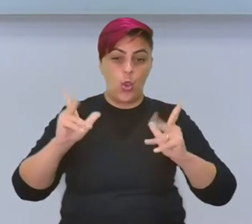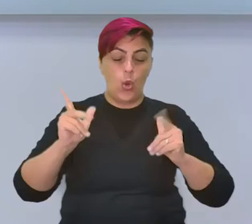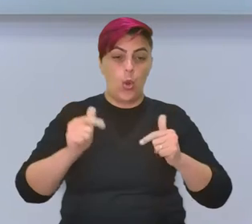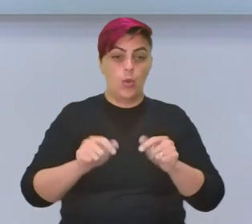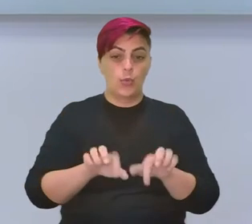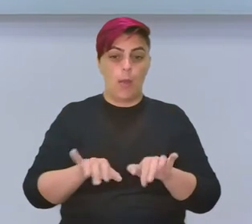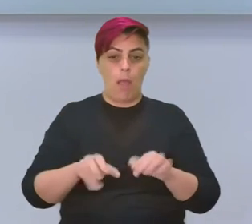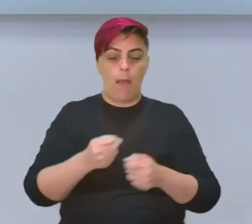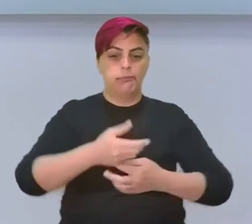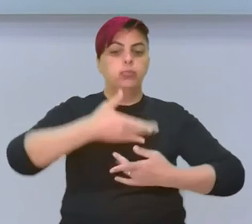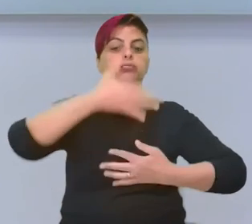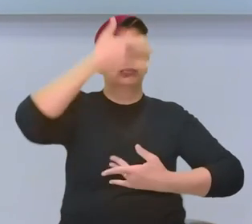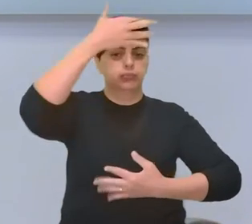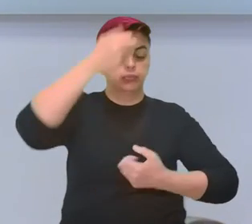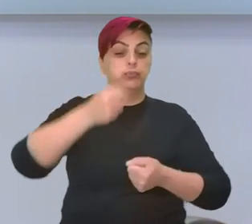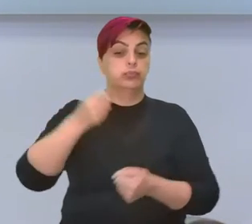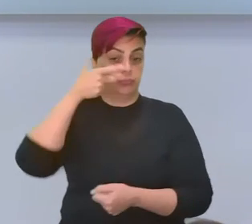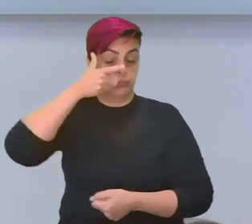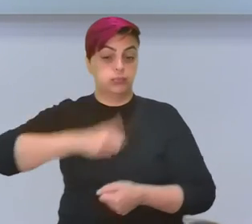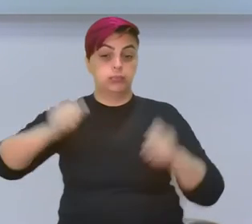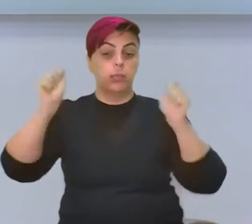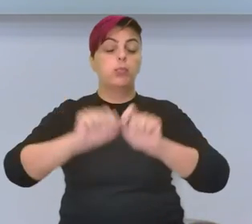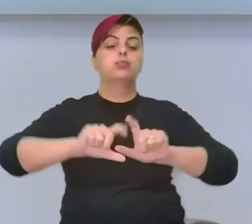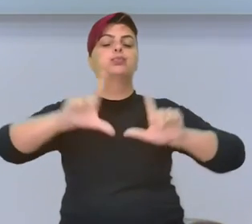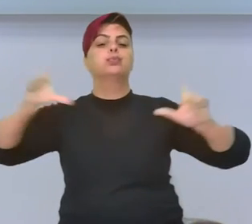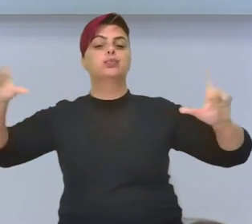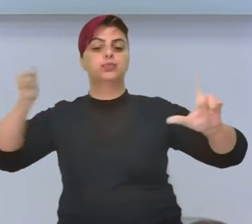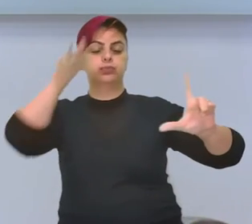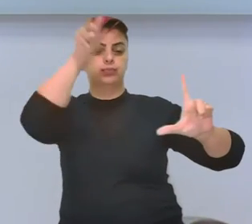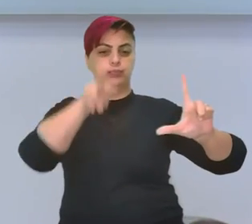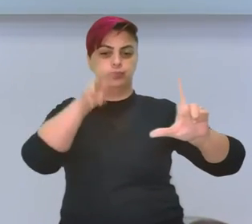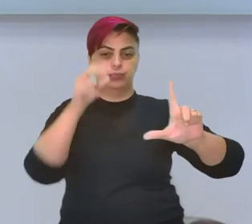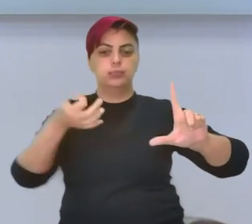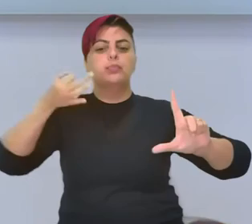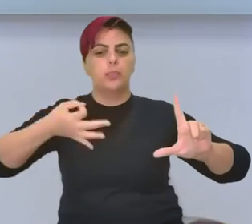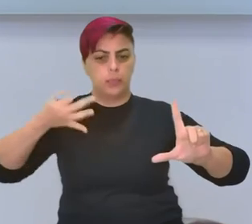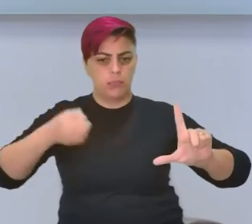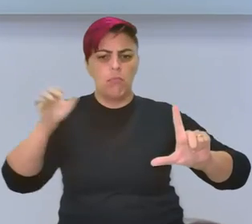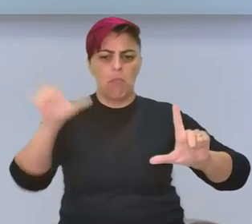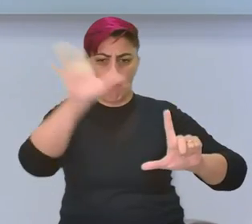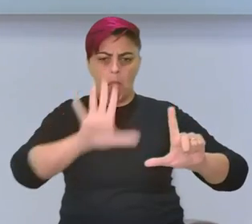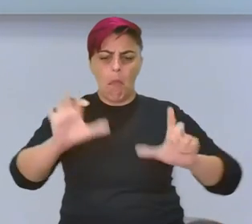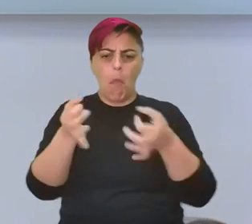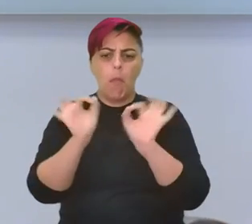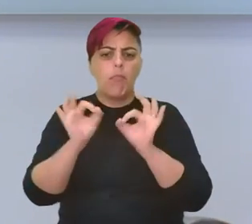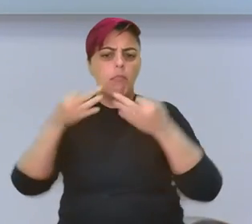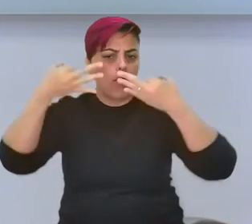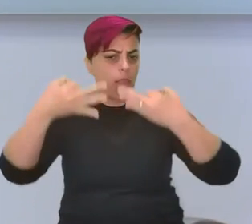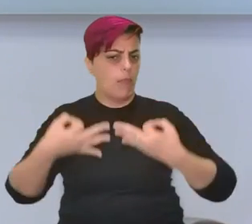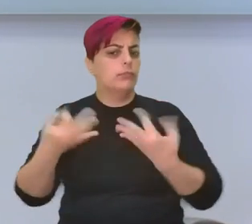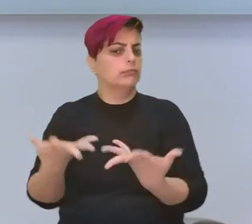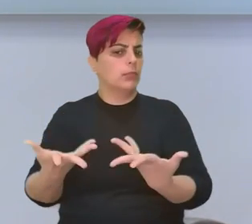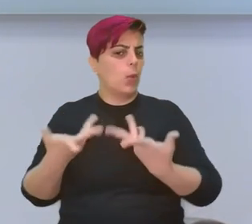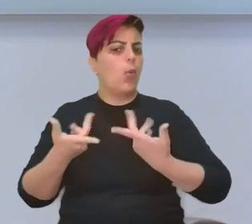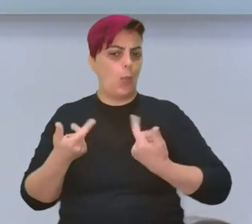material fotográfico em alta resolução, o que nos permitiu fazer uma edição com imagens de excelente qualidade, que eu convido vocês